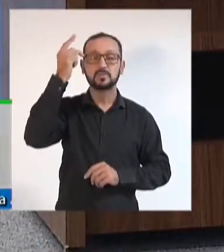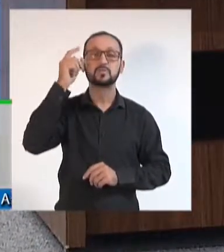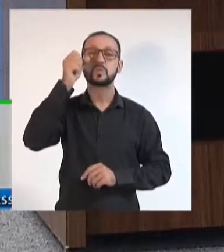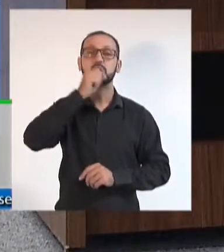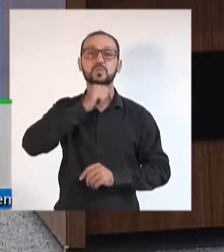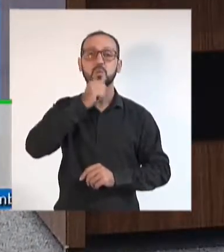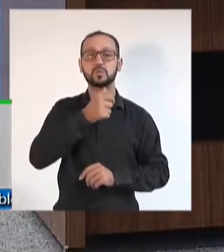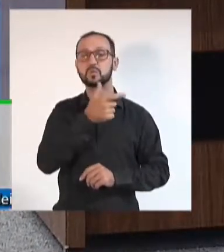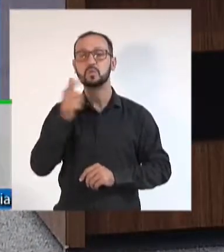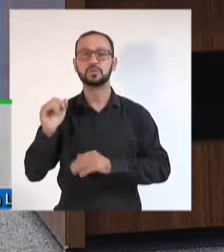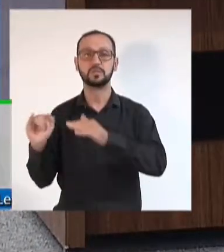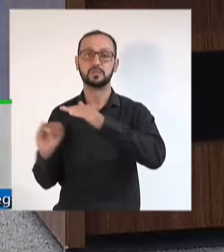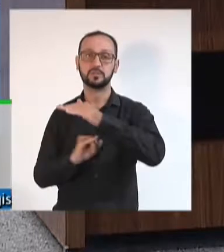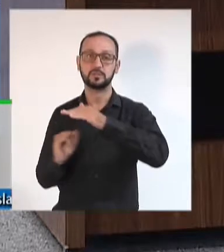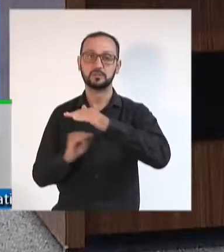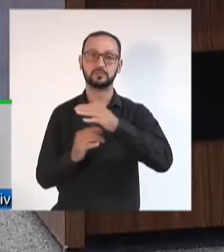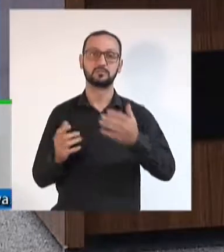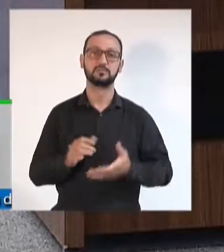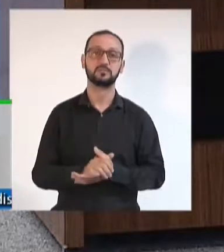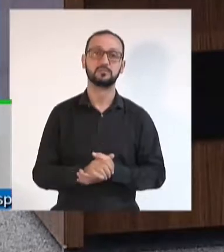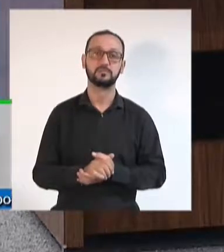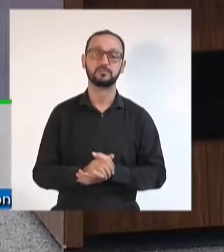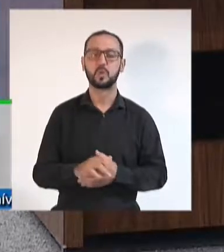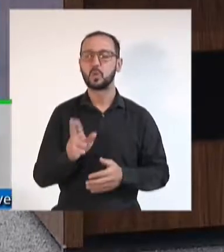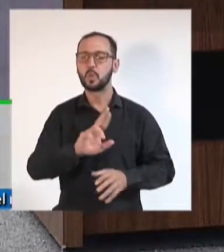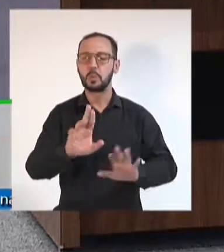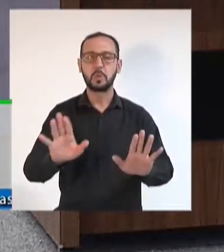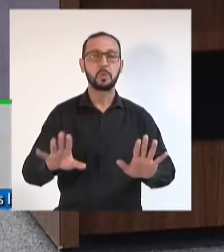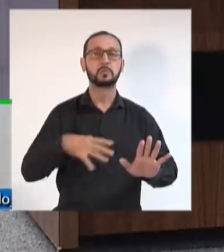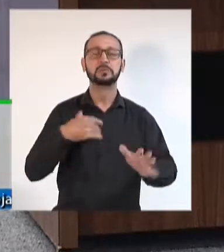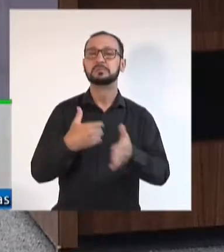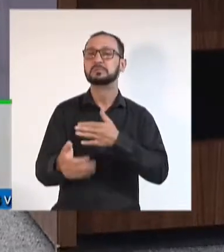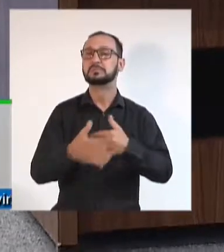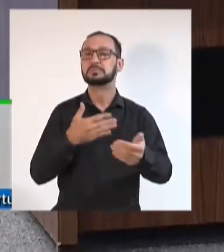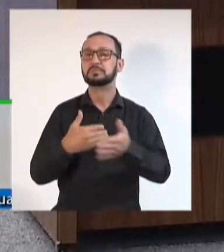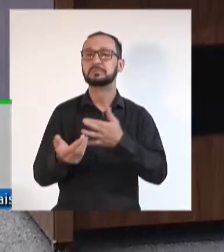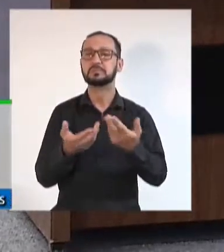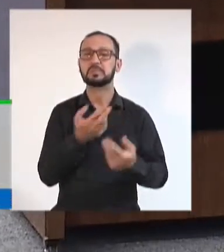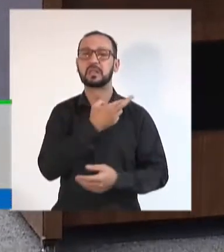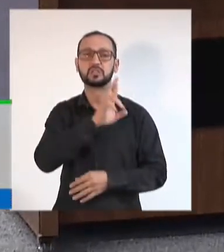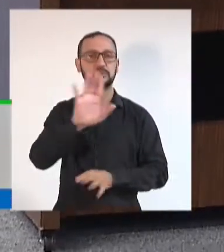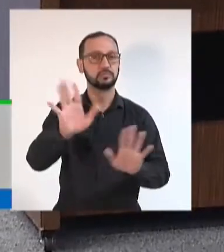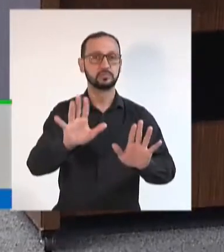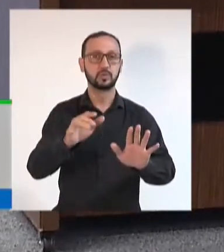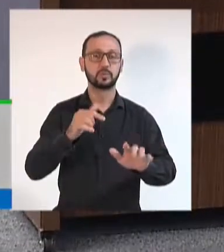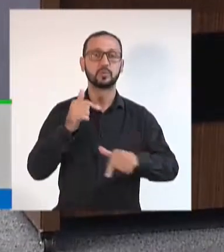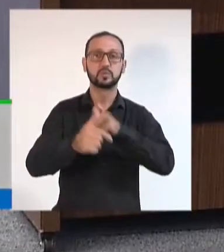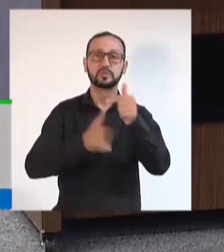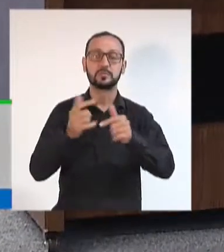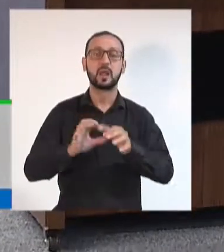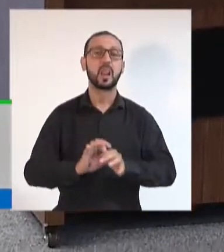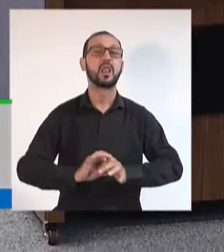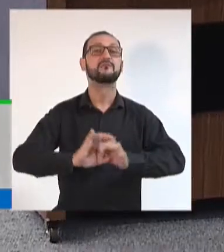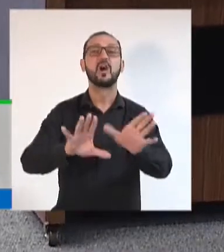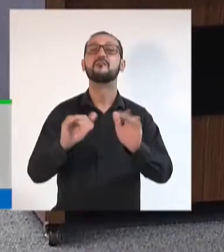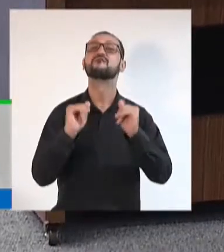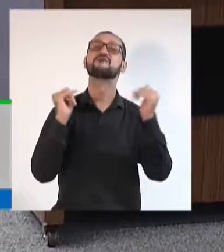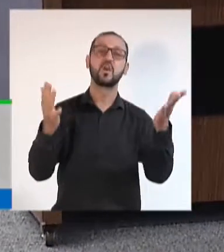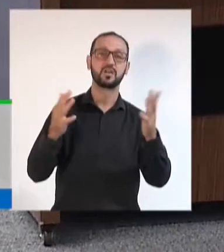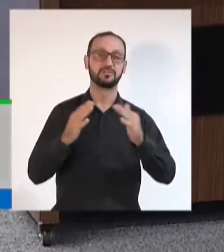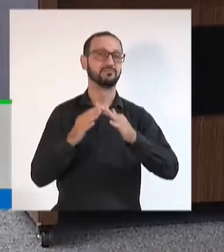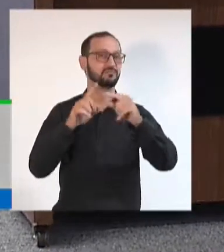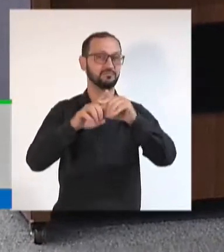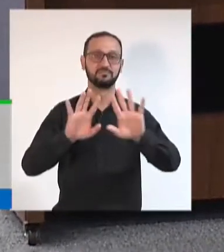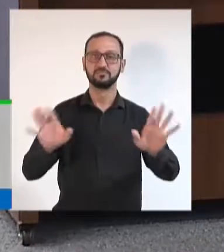outras entidades, sei que é questão de denominação religiosa, porque o nosso trabalho é ecumênico, mas, assim,